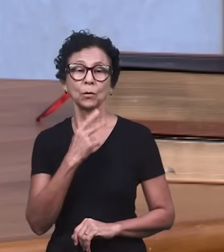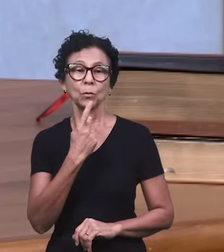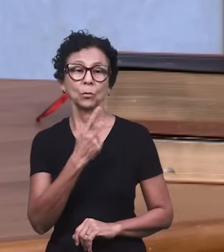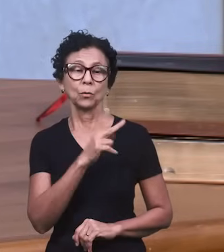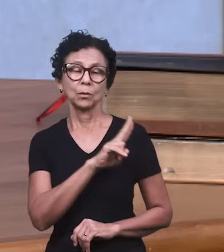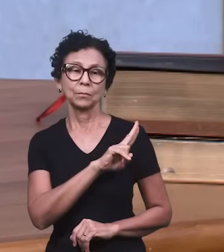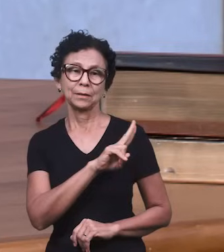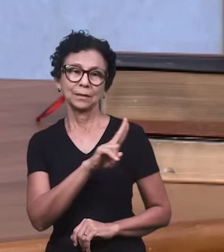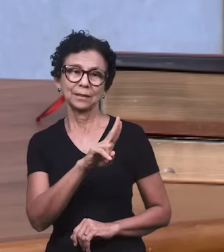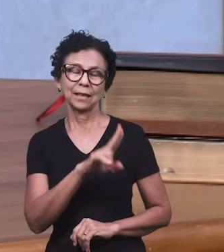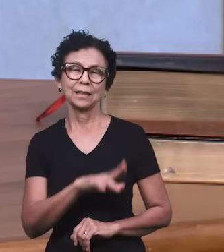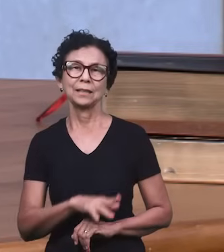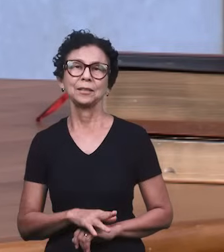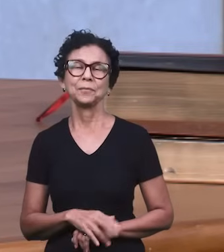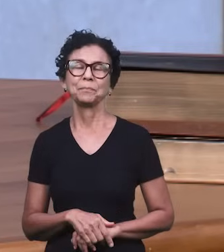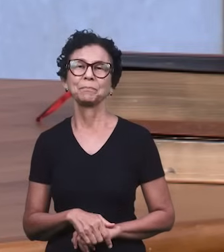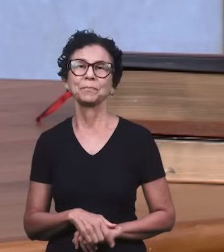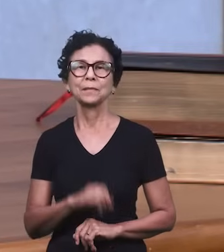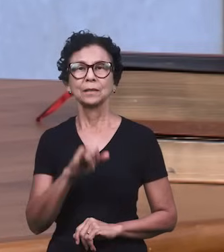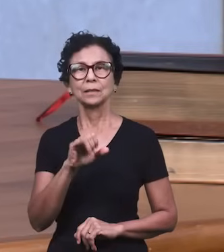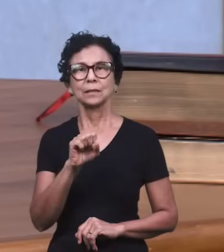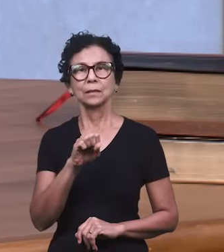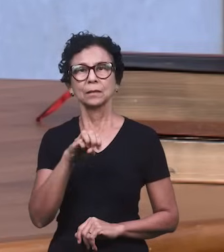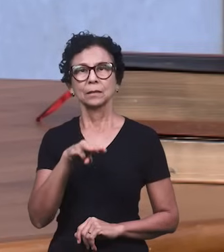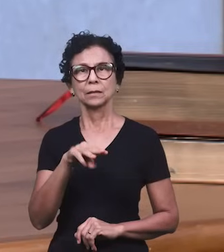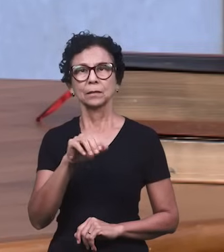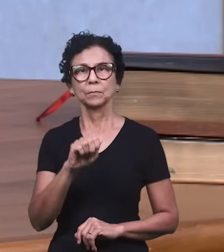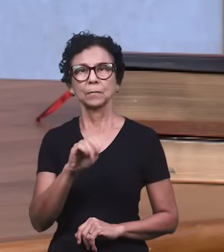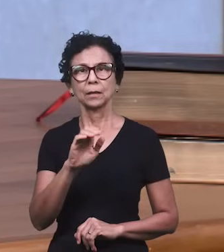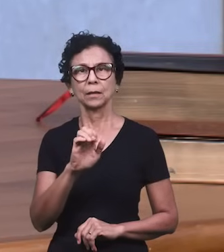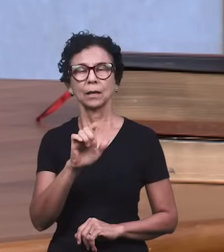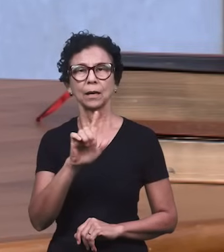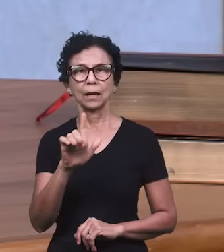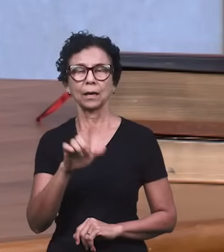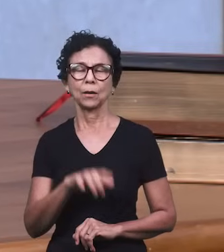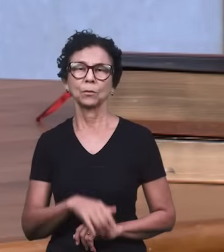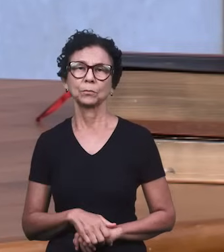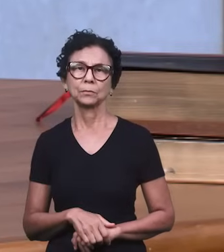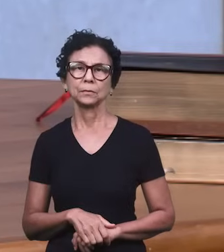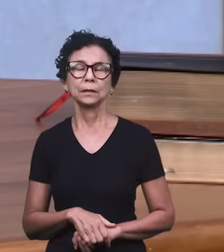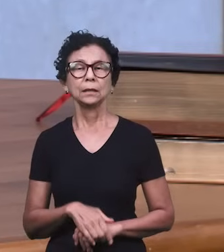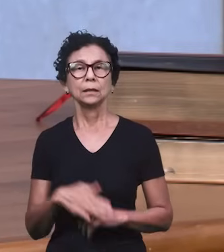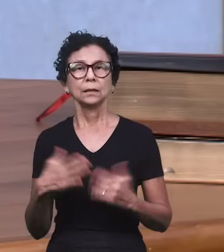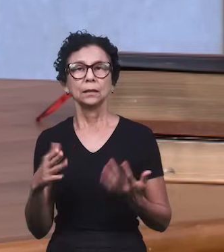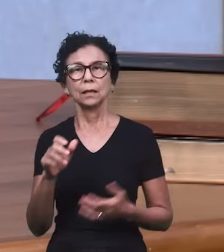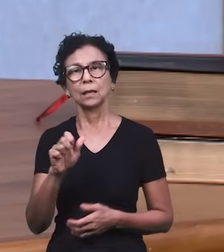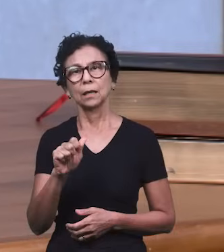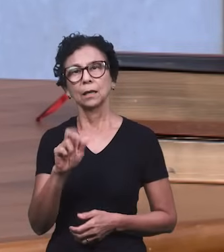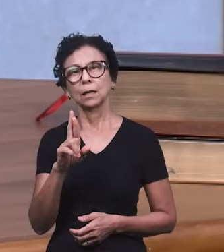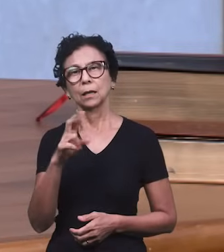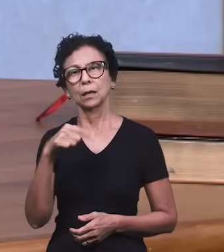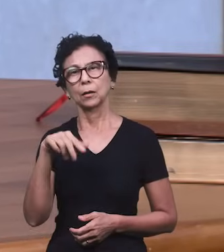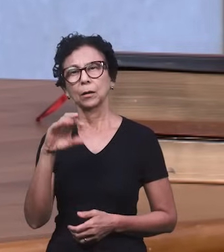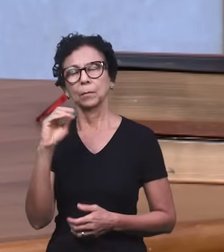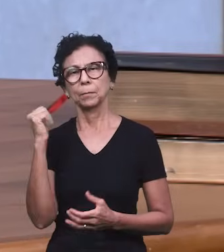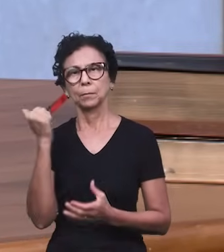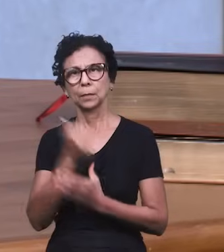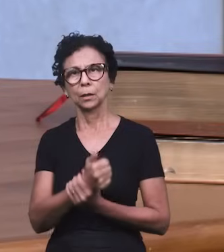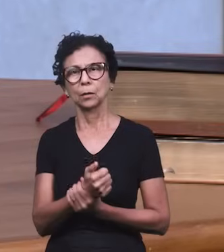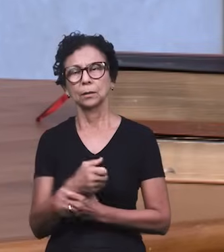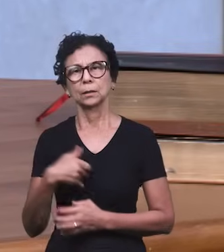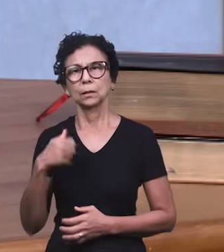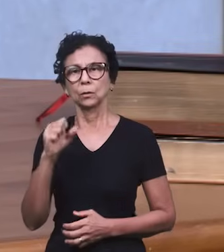que tivera Agar Ismael e era Abrão da idade de 86